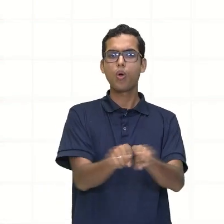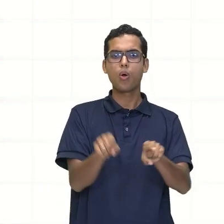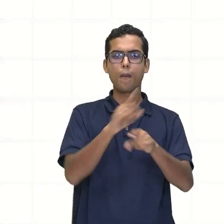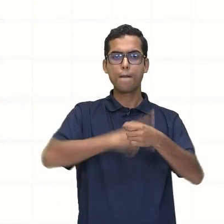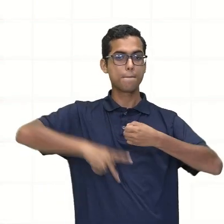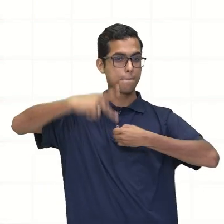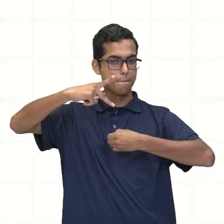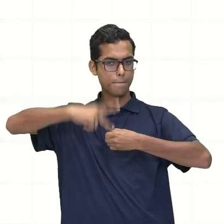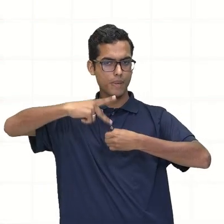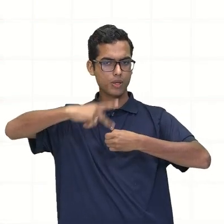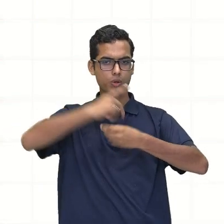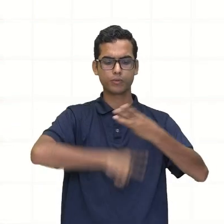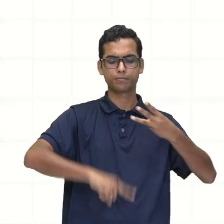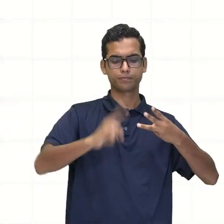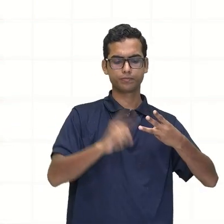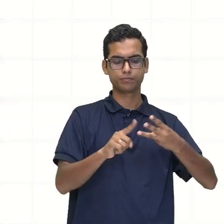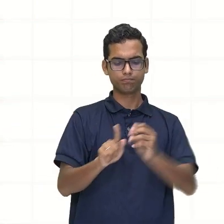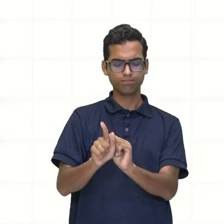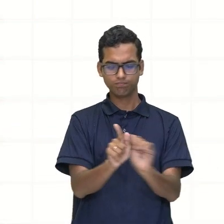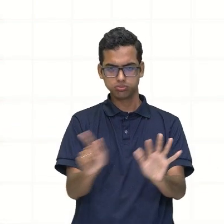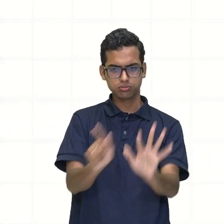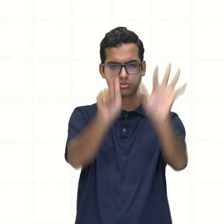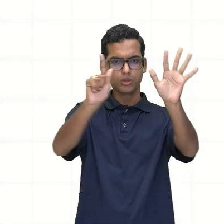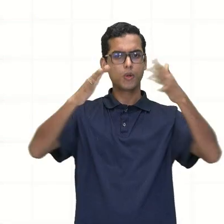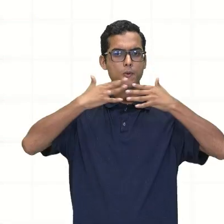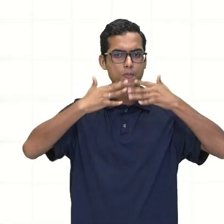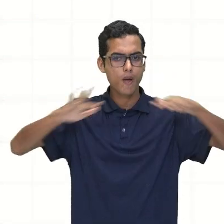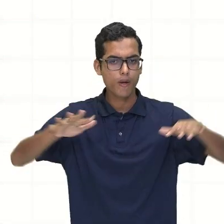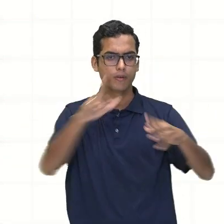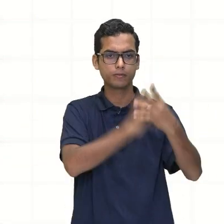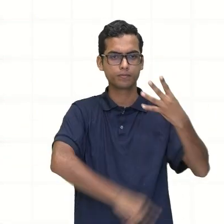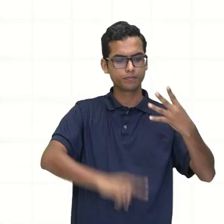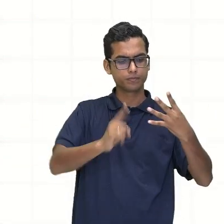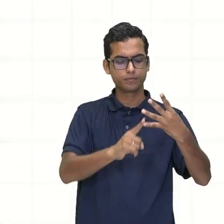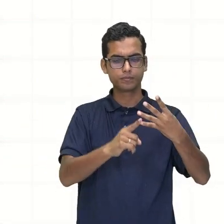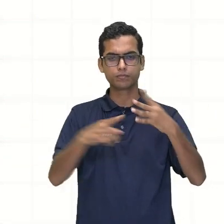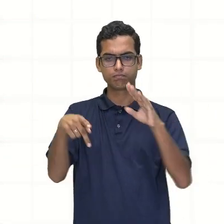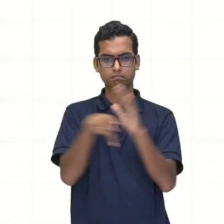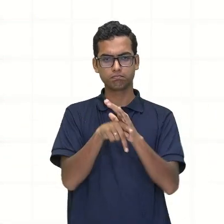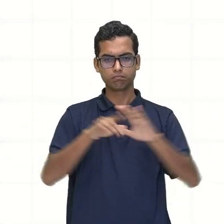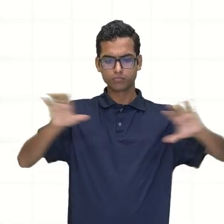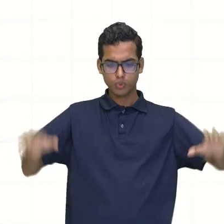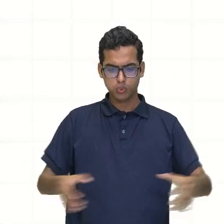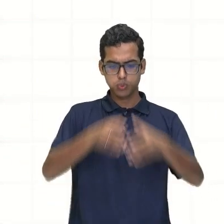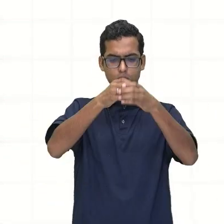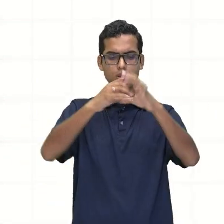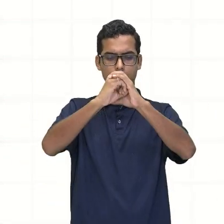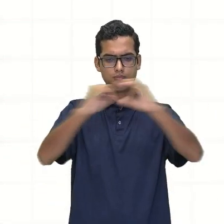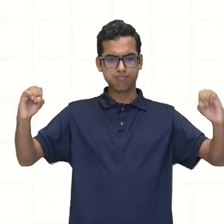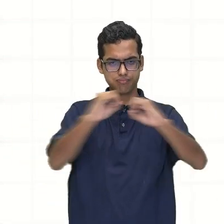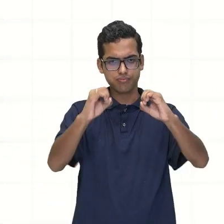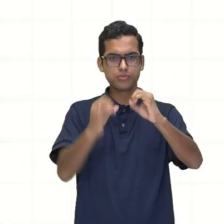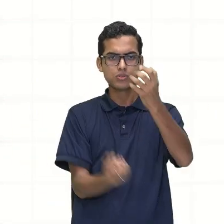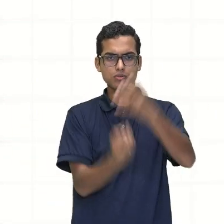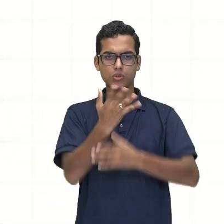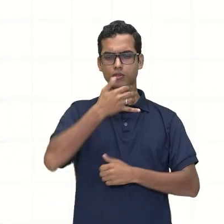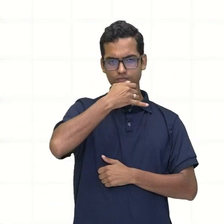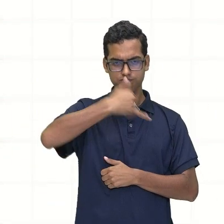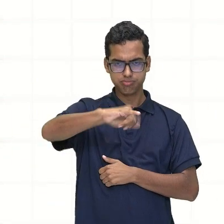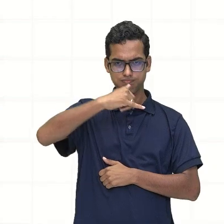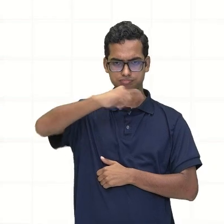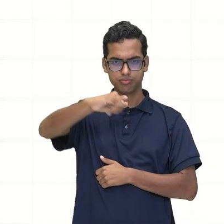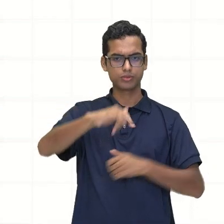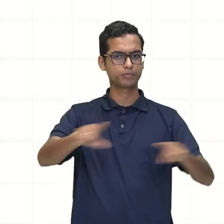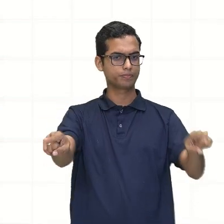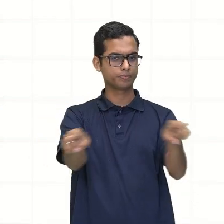exemplo é o gás natural. E também temos energia nuclear, né? Então, essas são algumas das principais fontes. Na